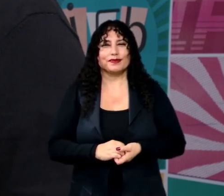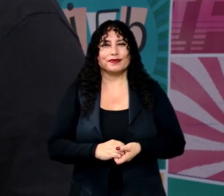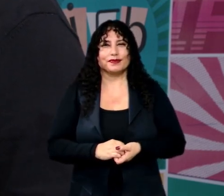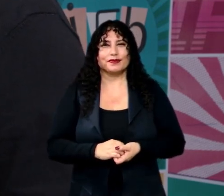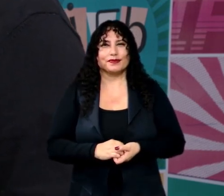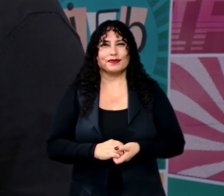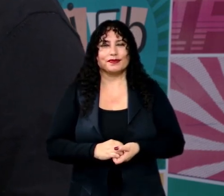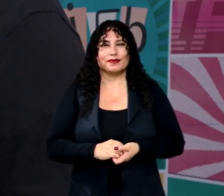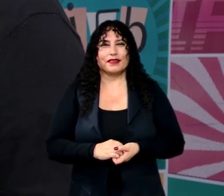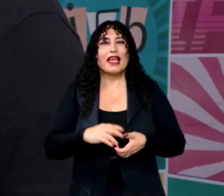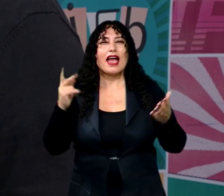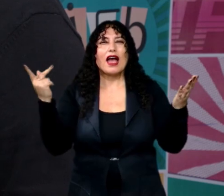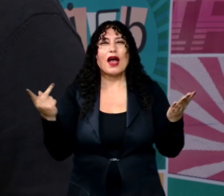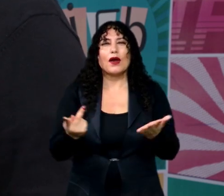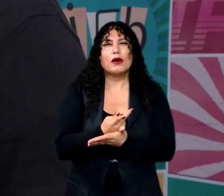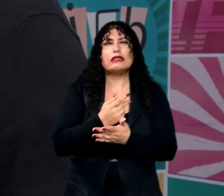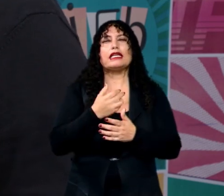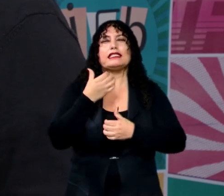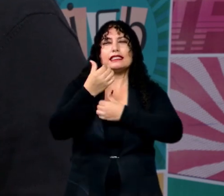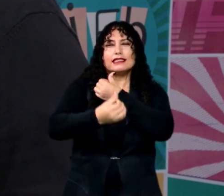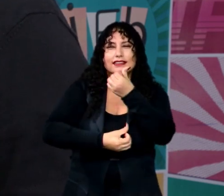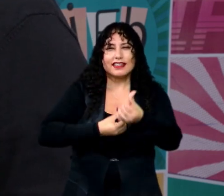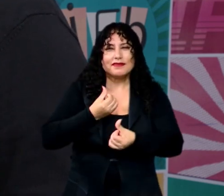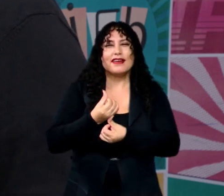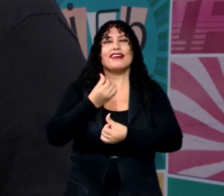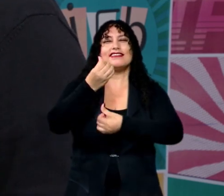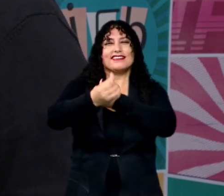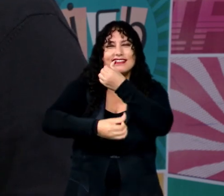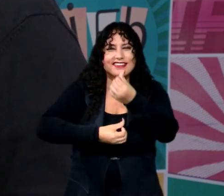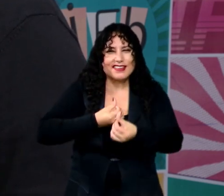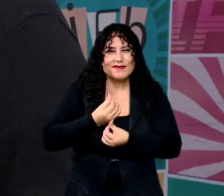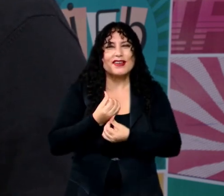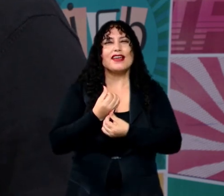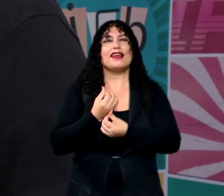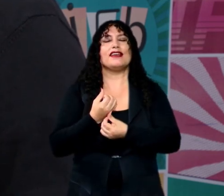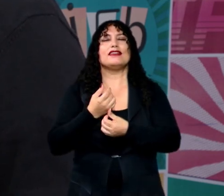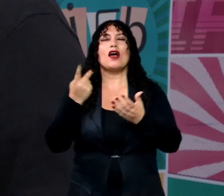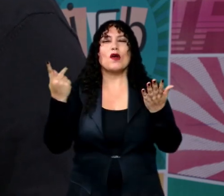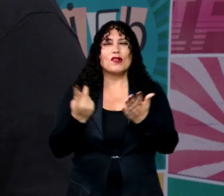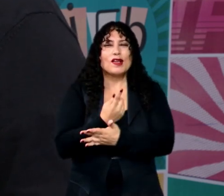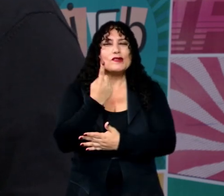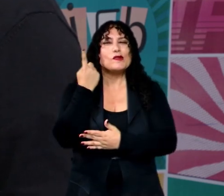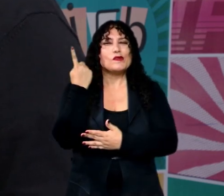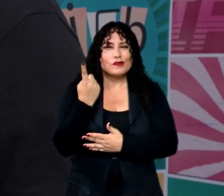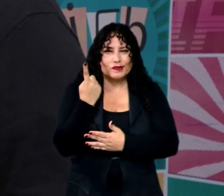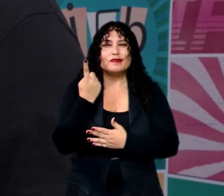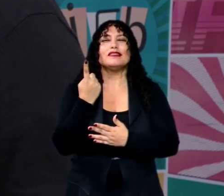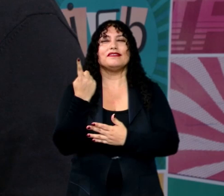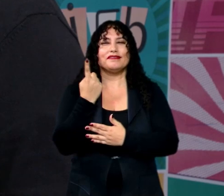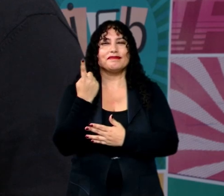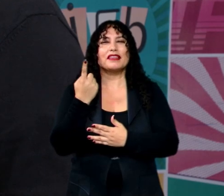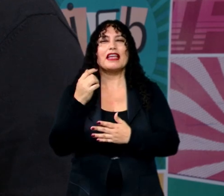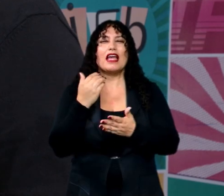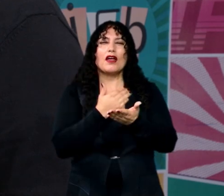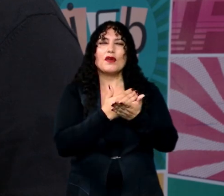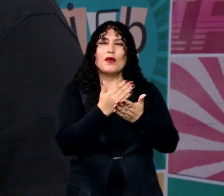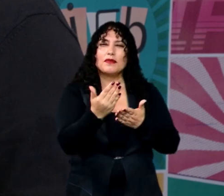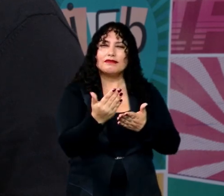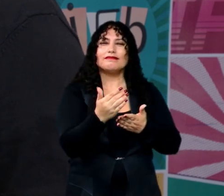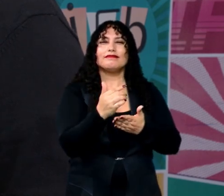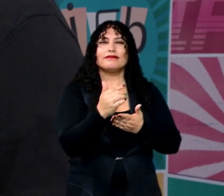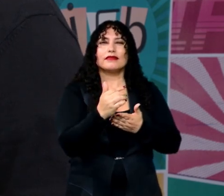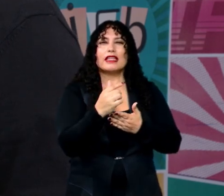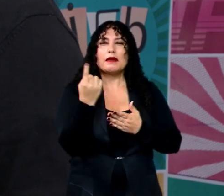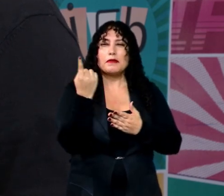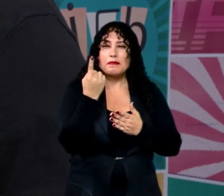E ele acontece semestralmente, todo semestre acontece uma edição, que inicialmente ela foi criada, as